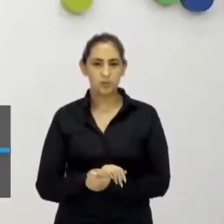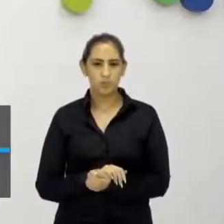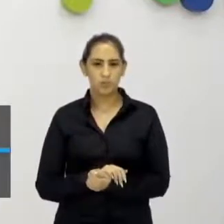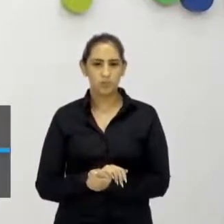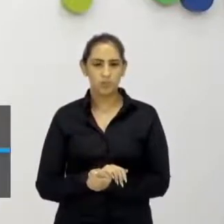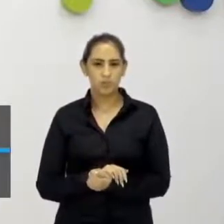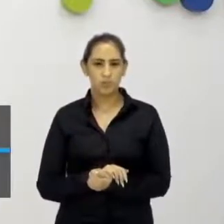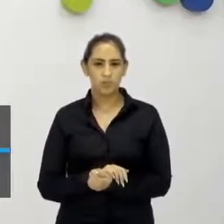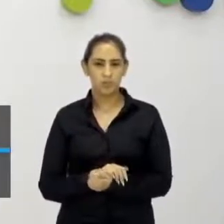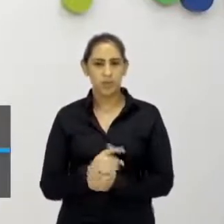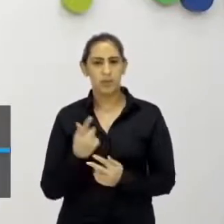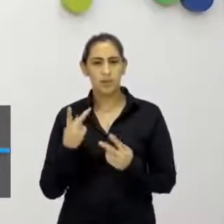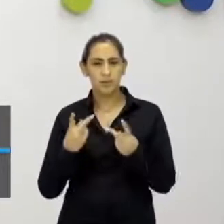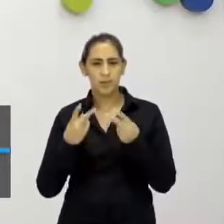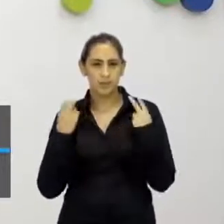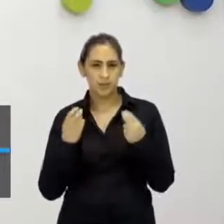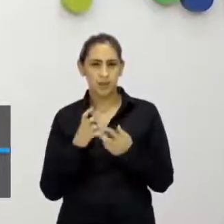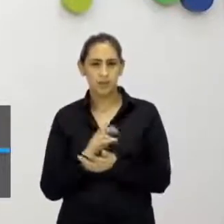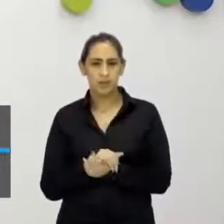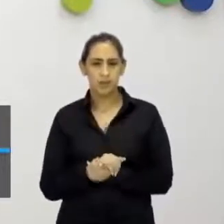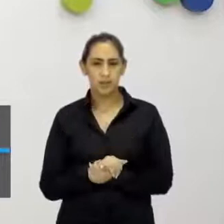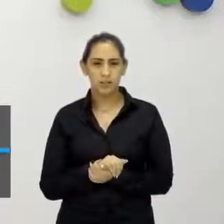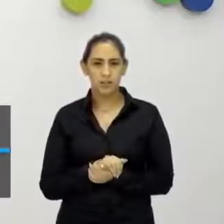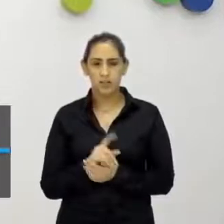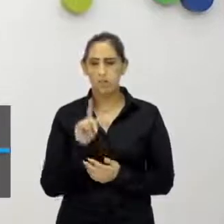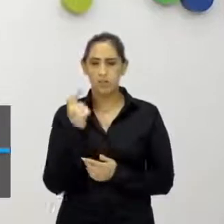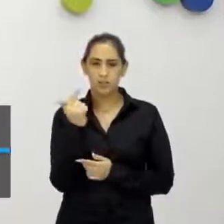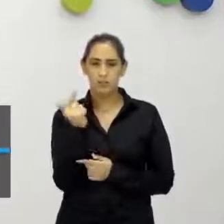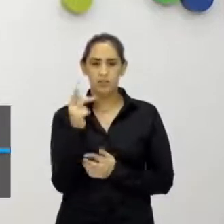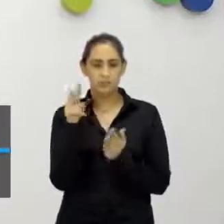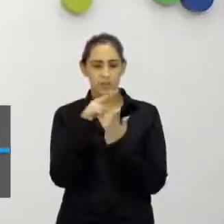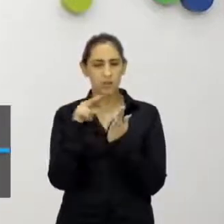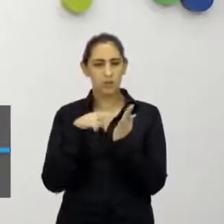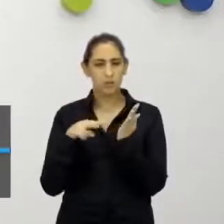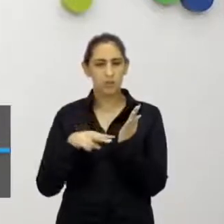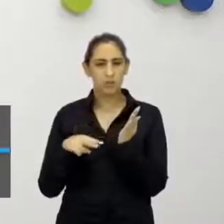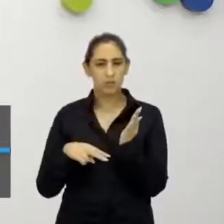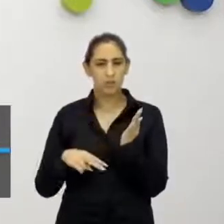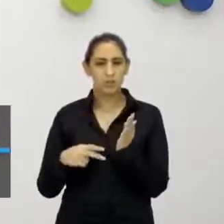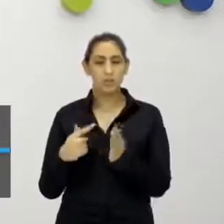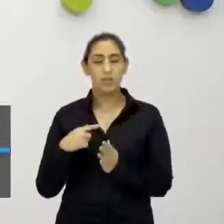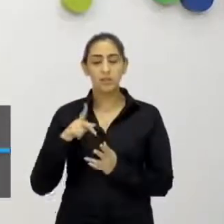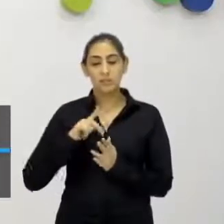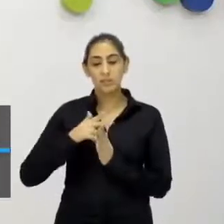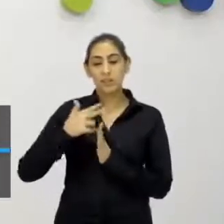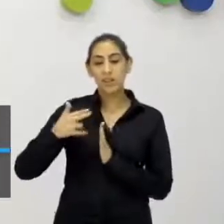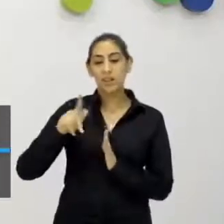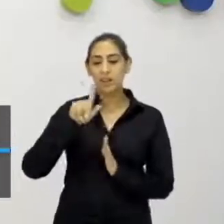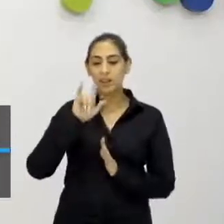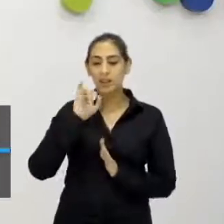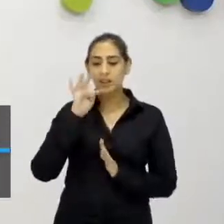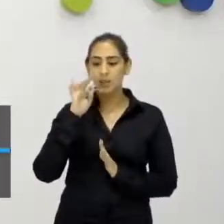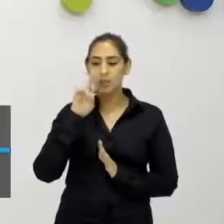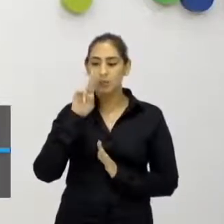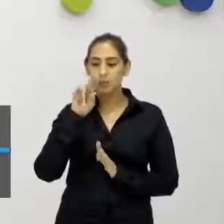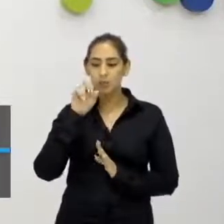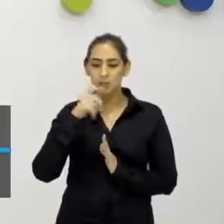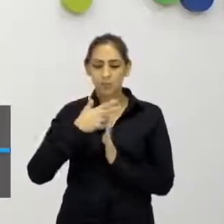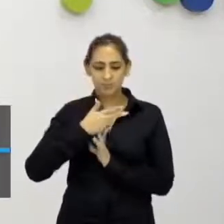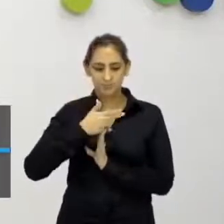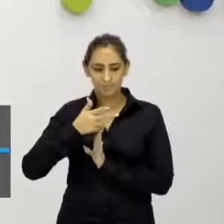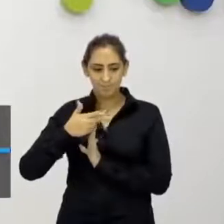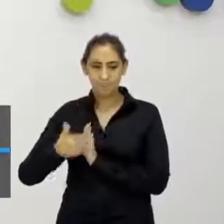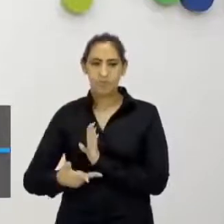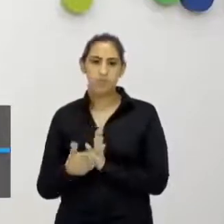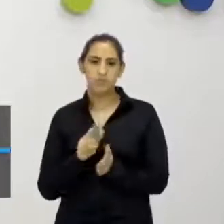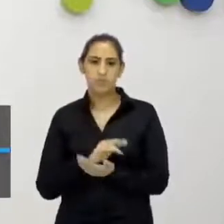nos estruturando para perceber o seguinte: não existe leitura, existem leituras. Existe uma postura diferente em relação a